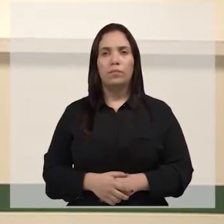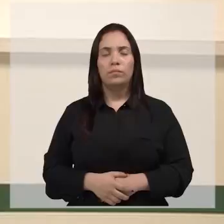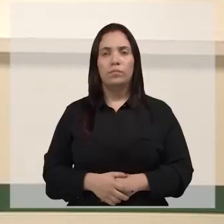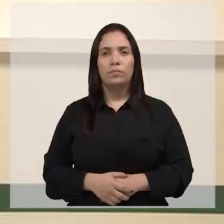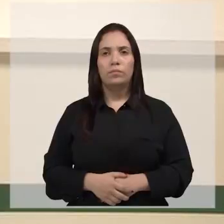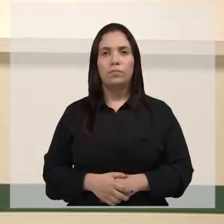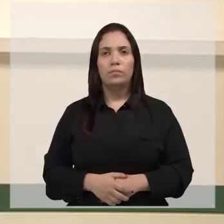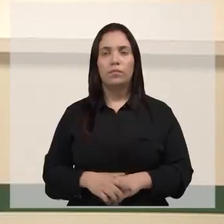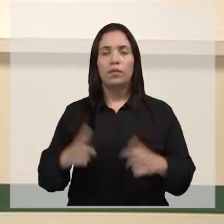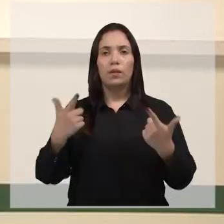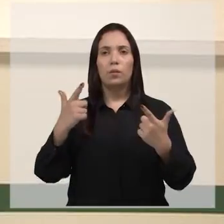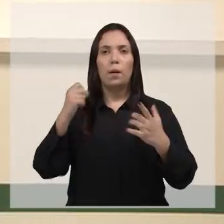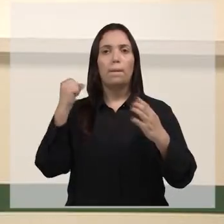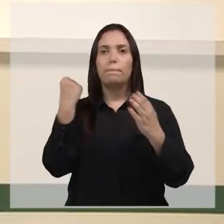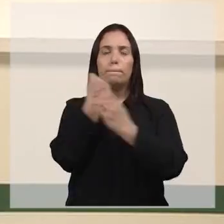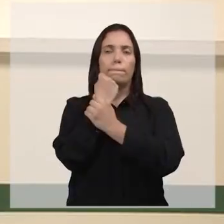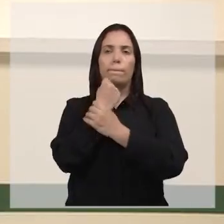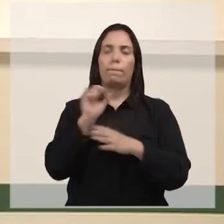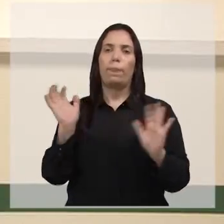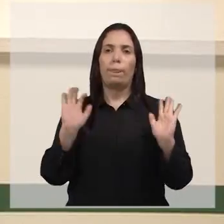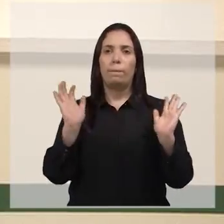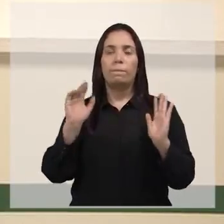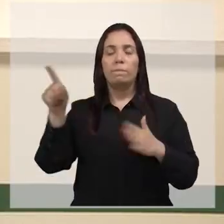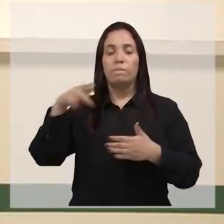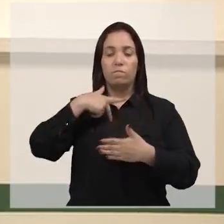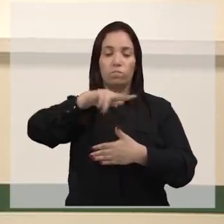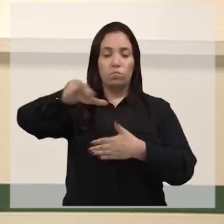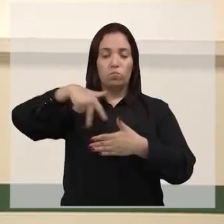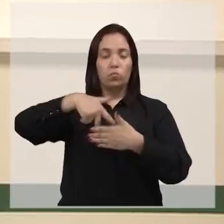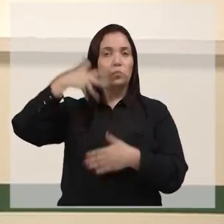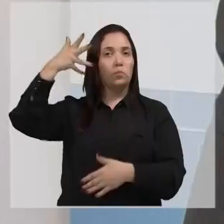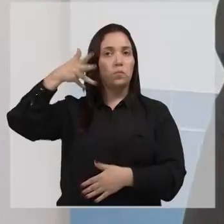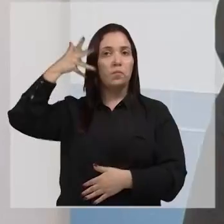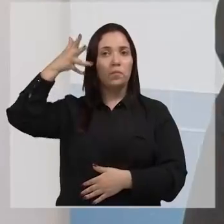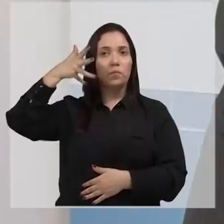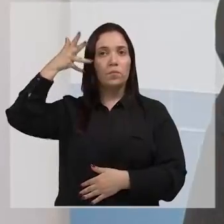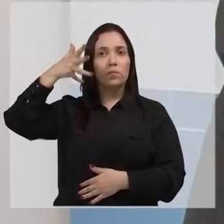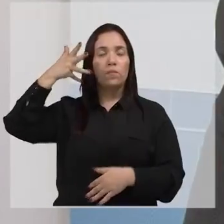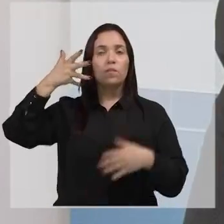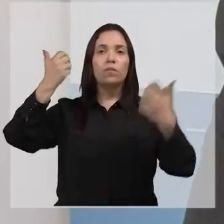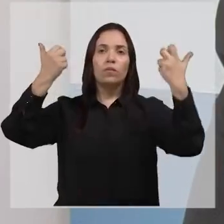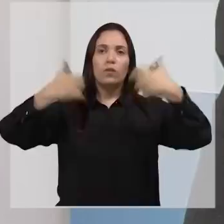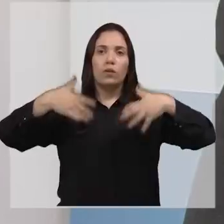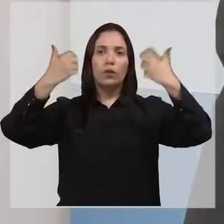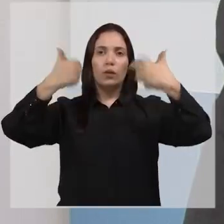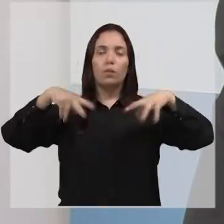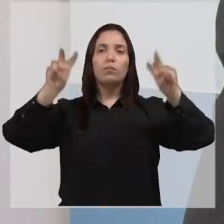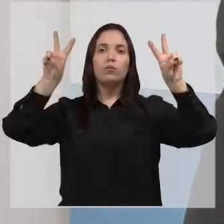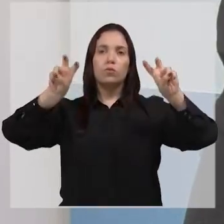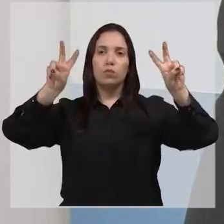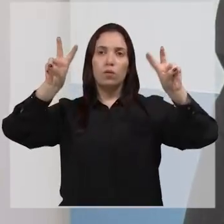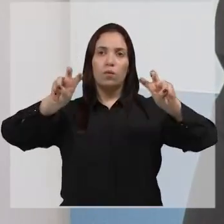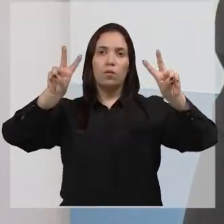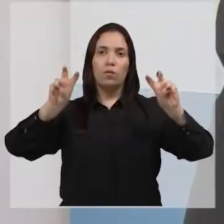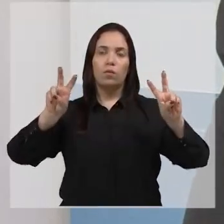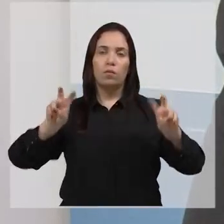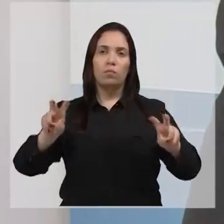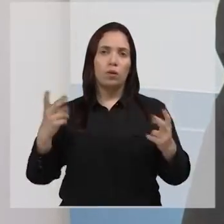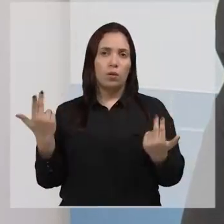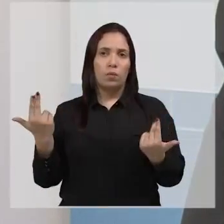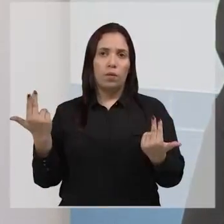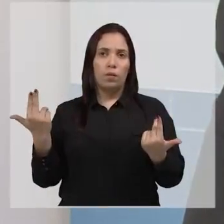Ele não tem a proteção, ele tem só do que ele fala, né? Só em relação às palavras dele, do uso, a mesma